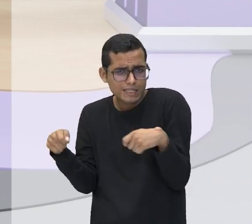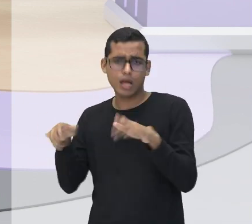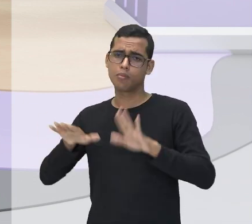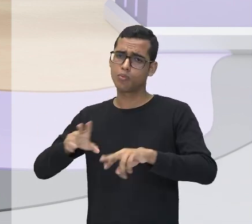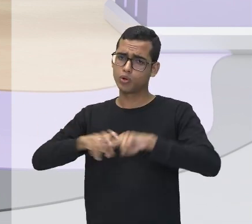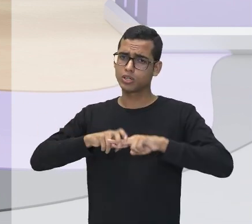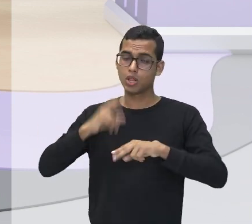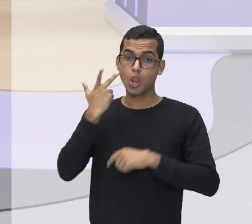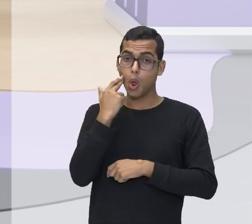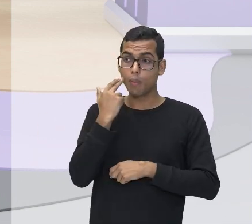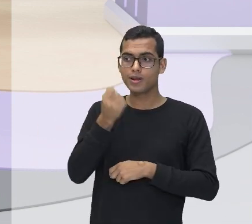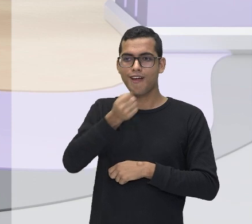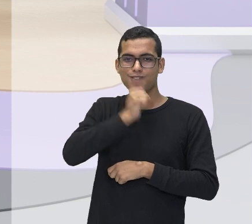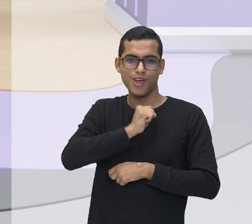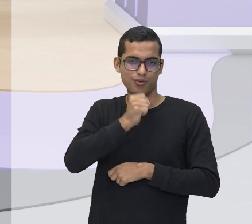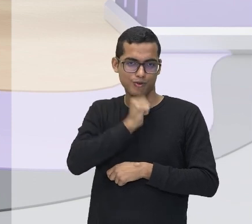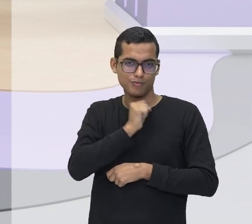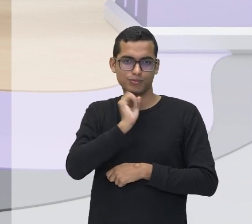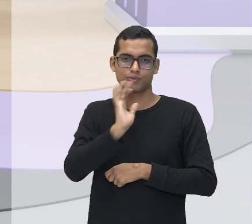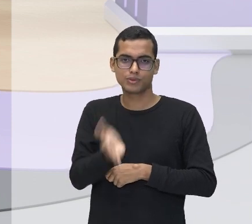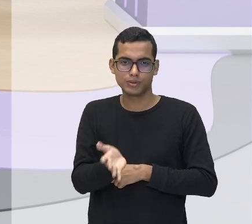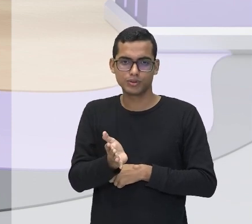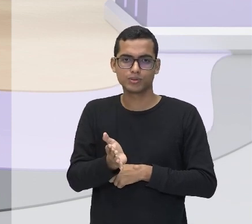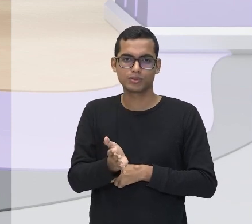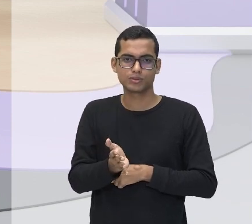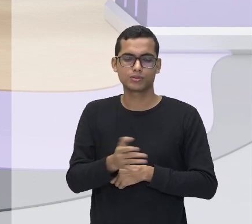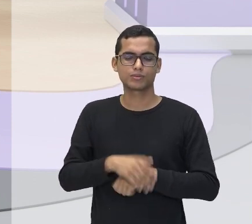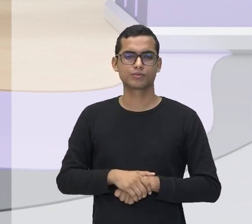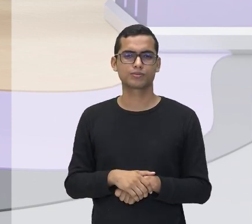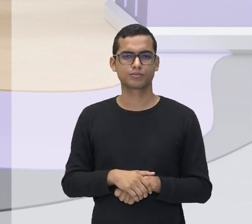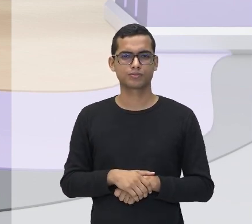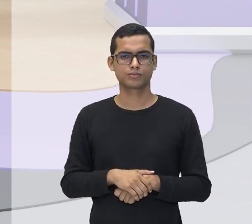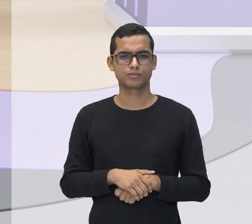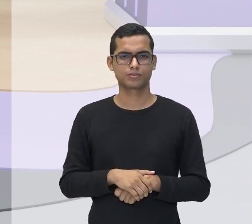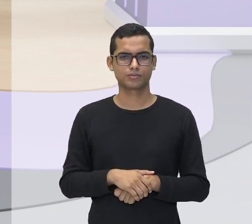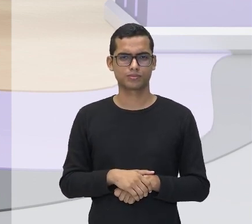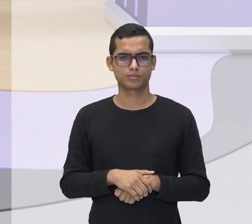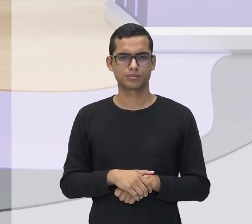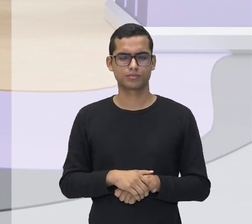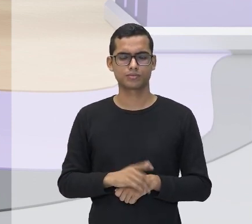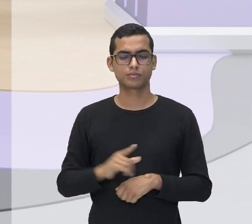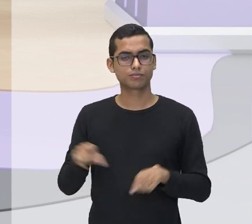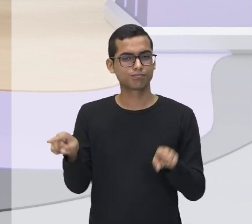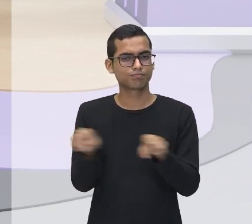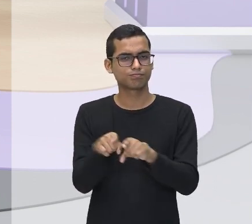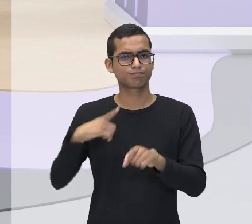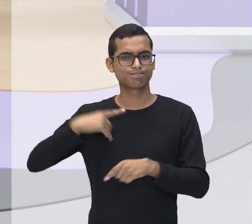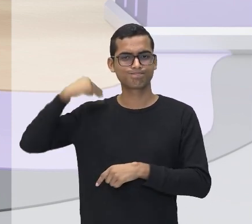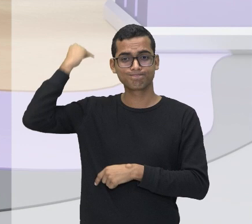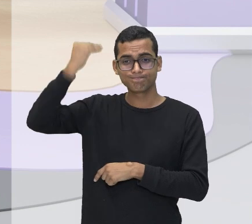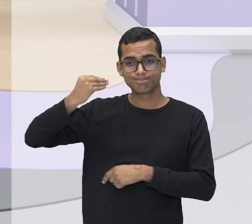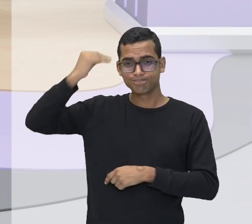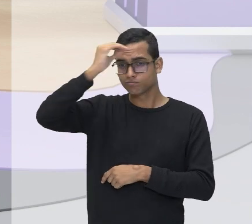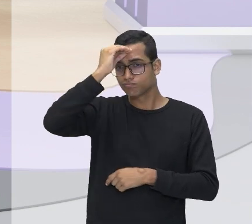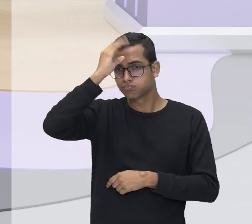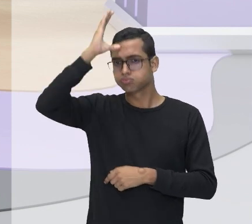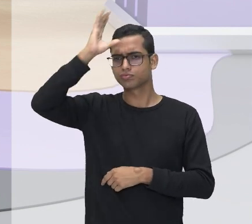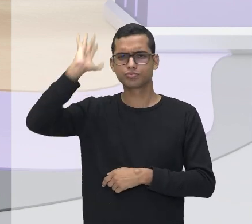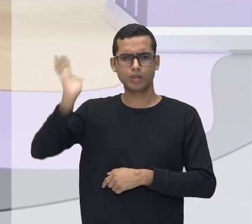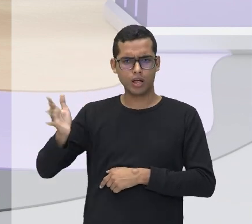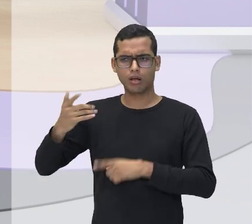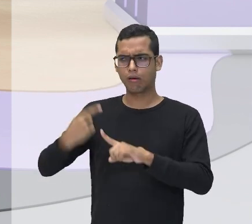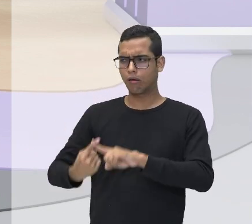xamã, ele é escolhido já como uma pessoa de certa idade, de certa experiência, com certa caminhada ali